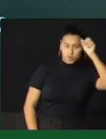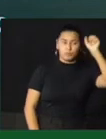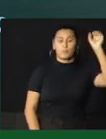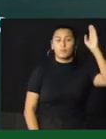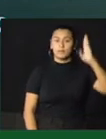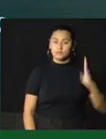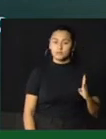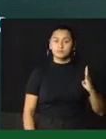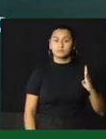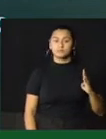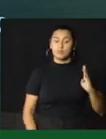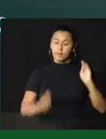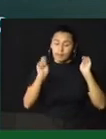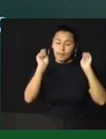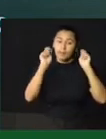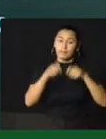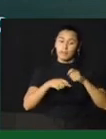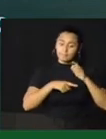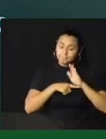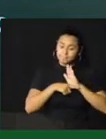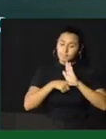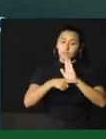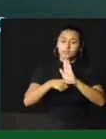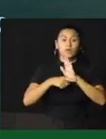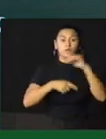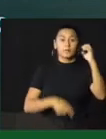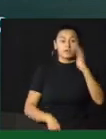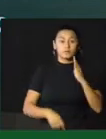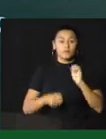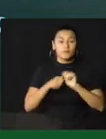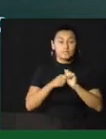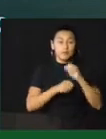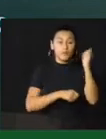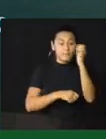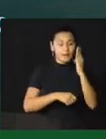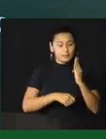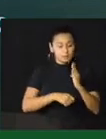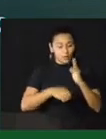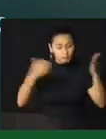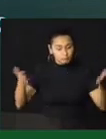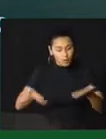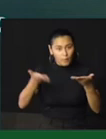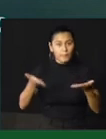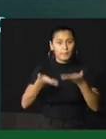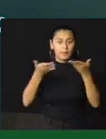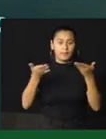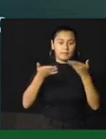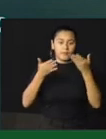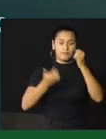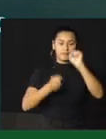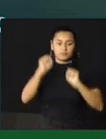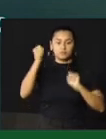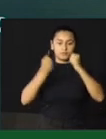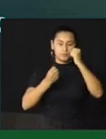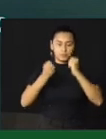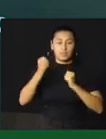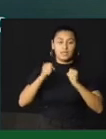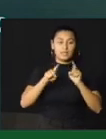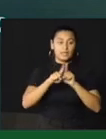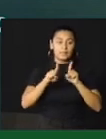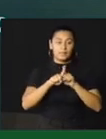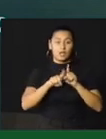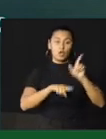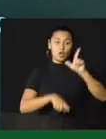recursos da margem Equatorial ajudar com que o Brasil fazer com que o Brasil dê o salto de na infraestrutura logística no